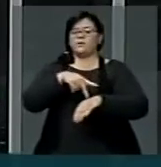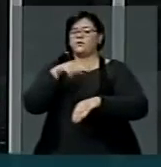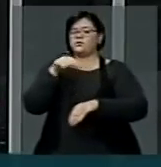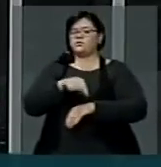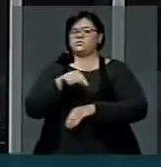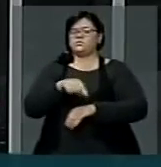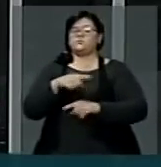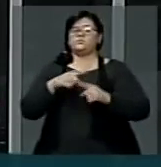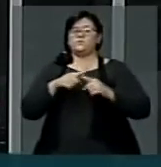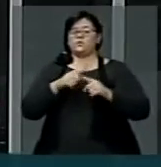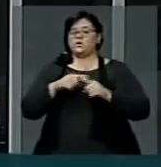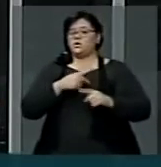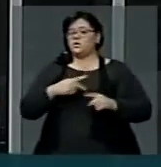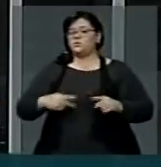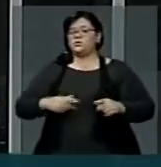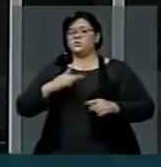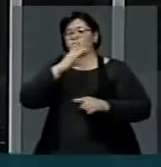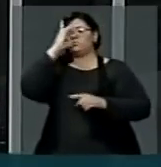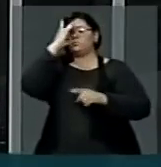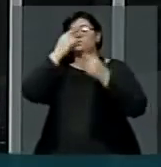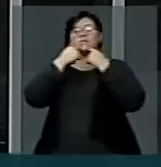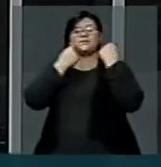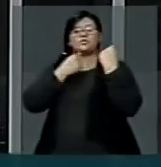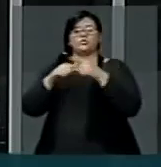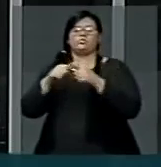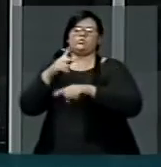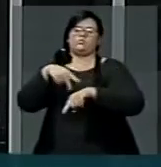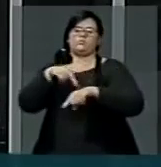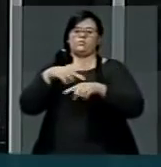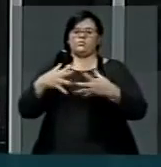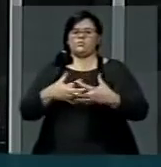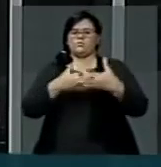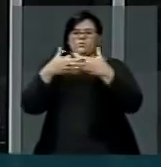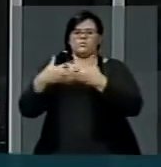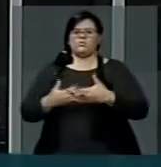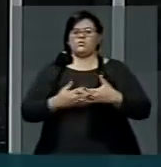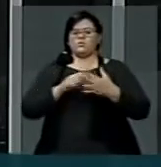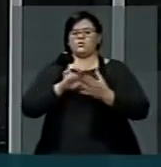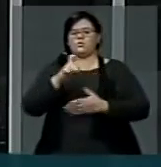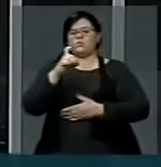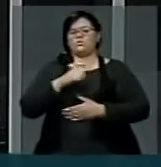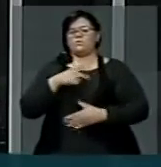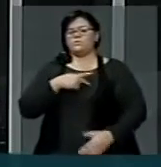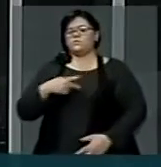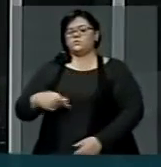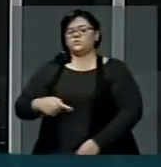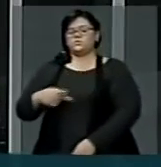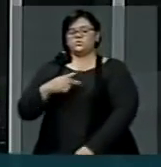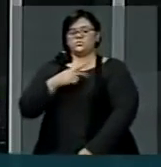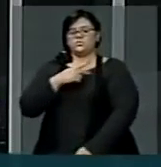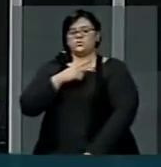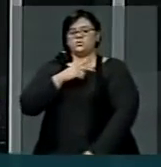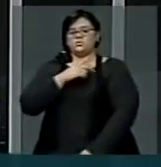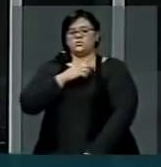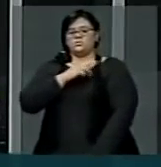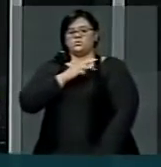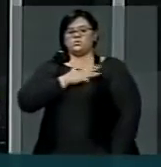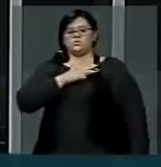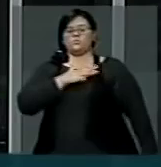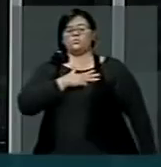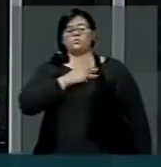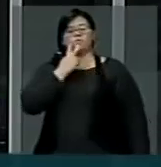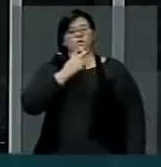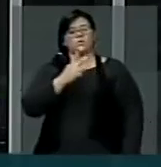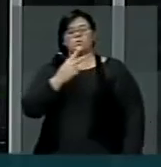pelos Estados Unidos. Nosso ex-presidente destacou que o Brasil não precisa mais pedir licença para